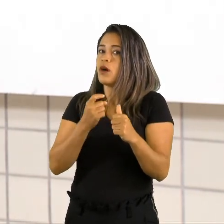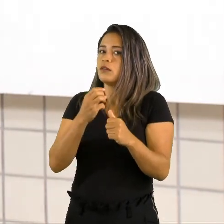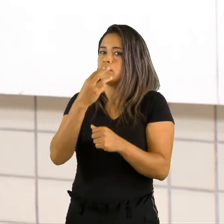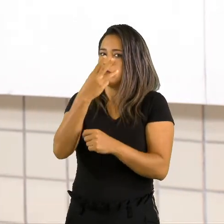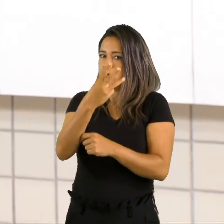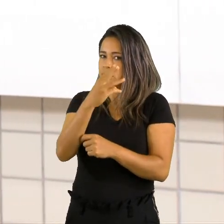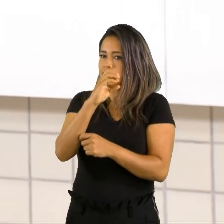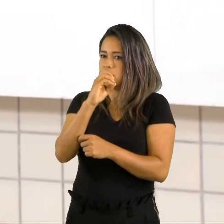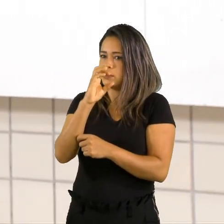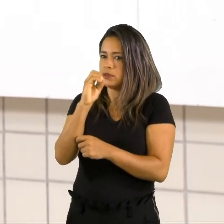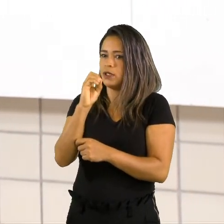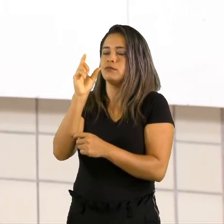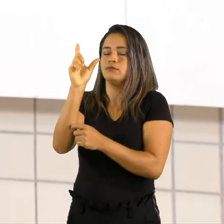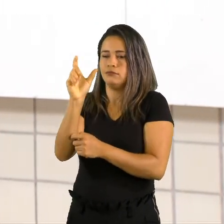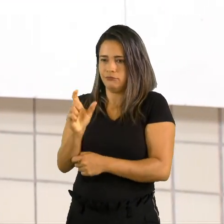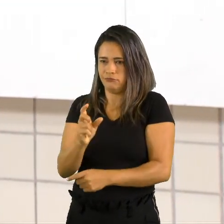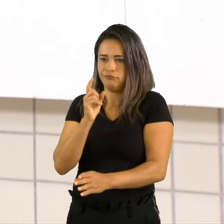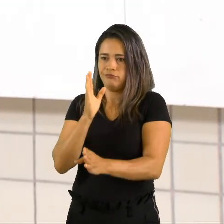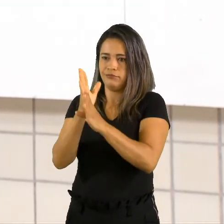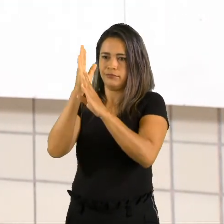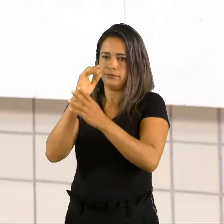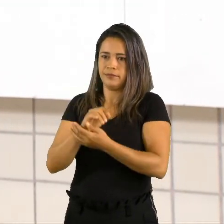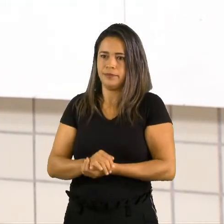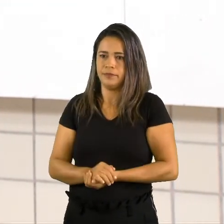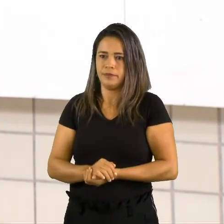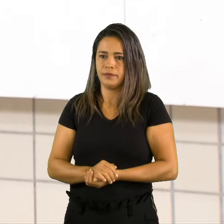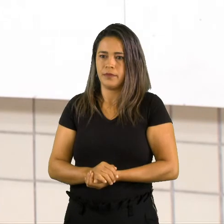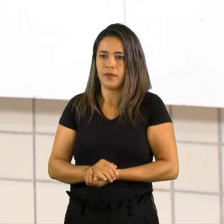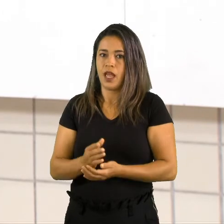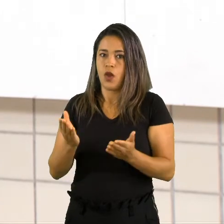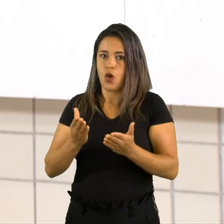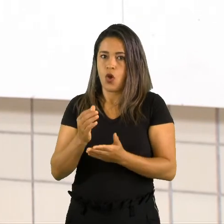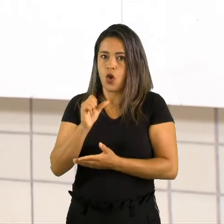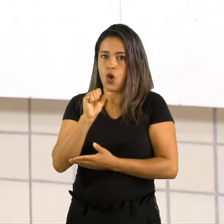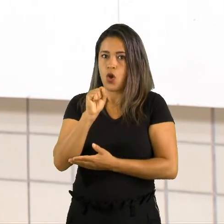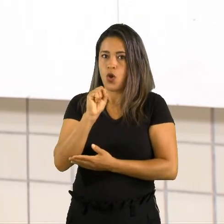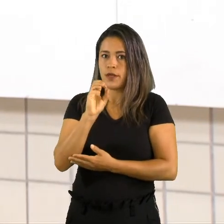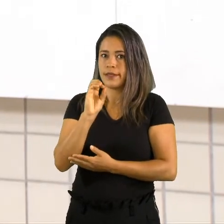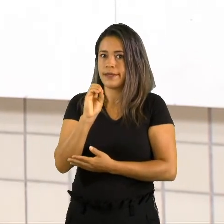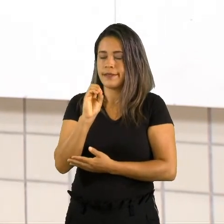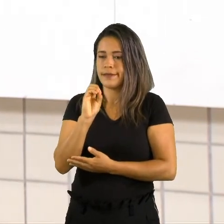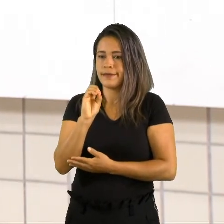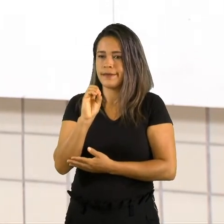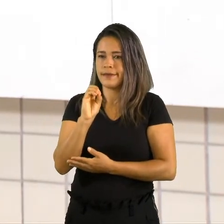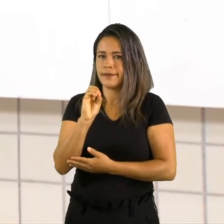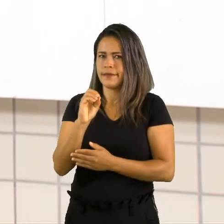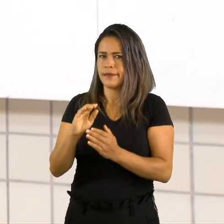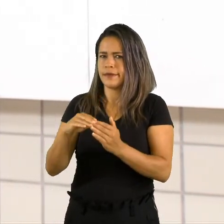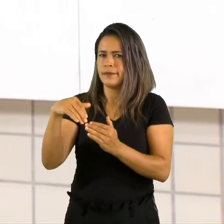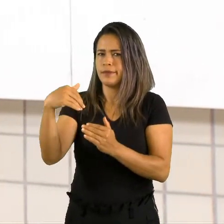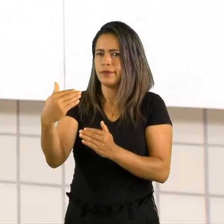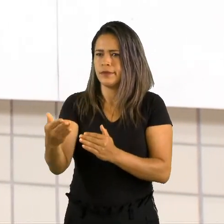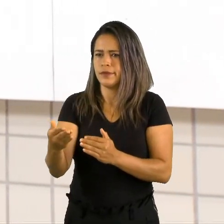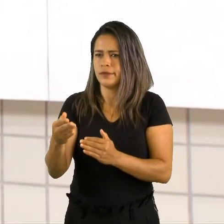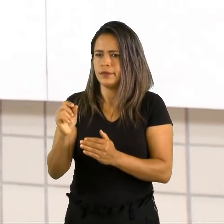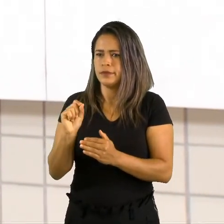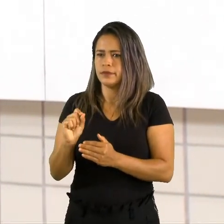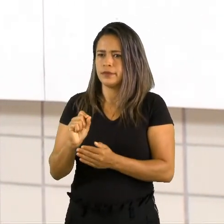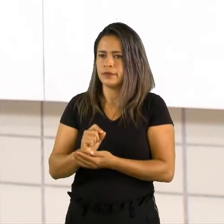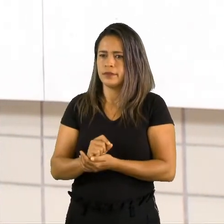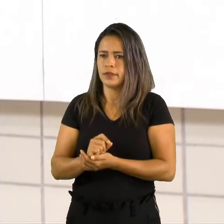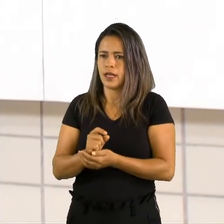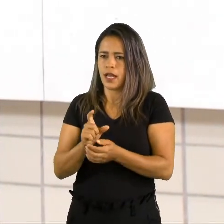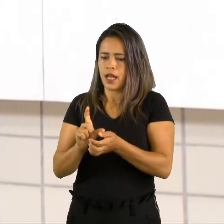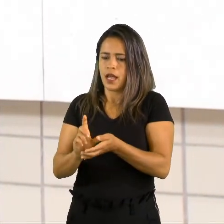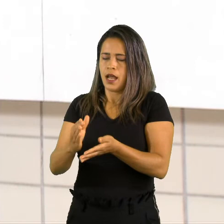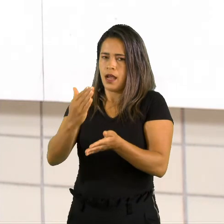ó, 300. 80. O 80 fica depois de quem? Fica antes